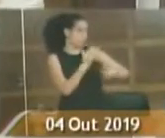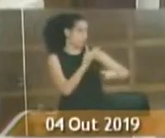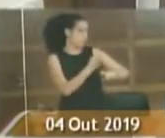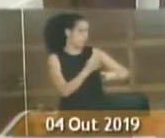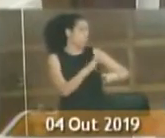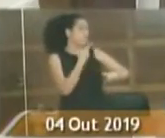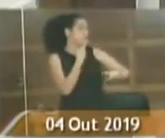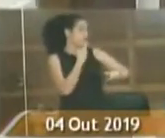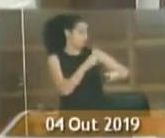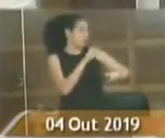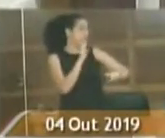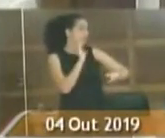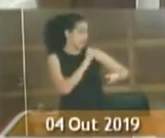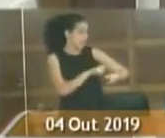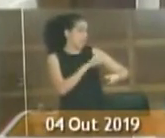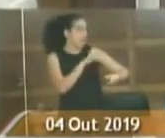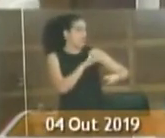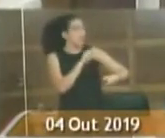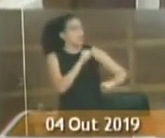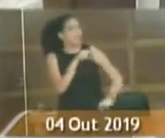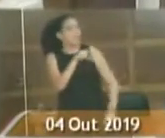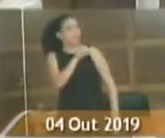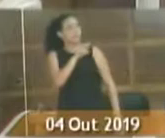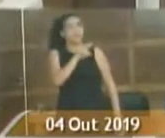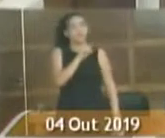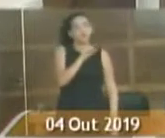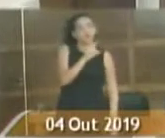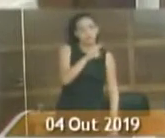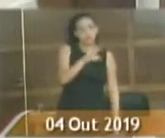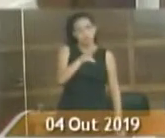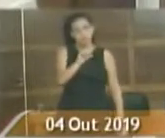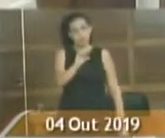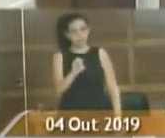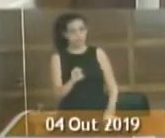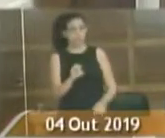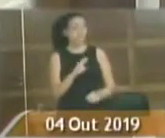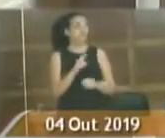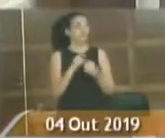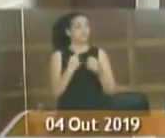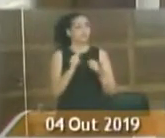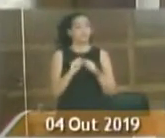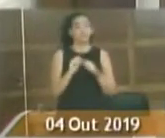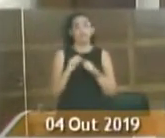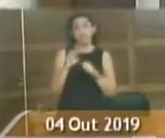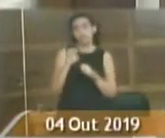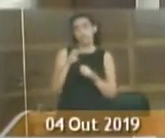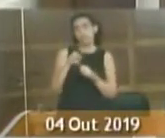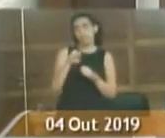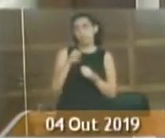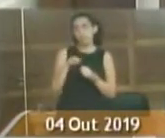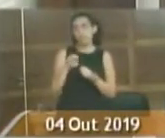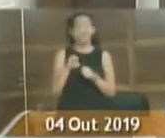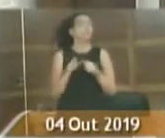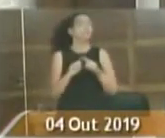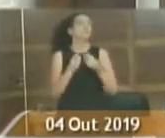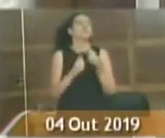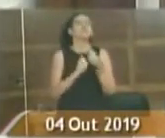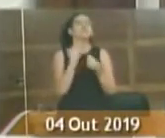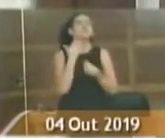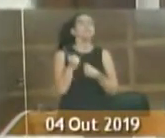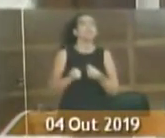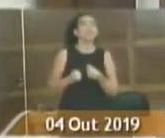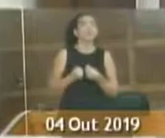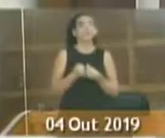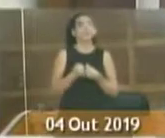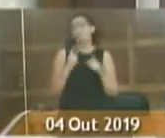é a esporotricose. Você vai ter que passar pelo médico e você vai fazer o exame, tá? Mas como é que você vai saber?